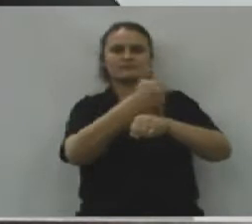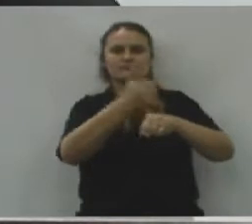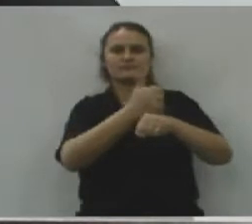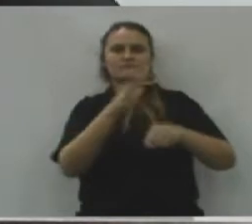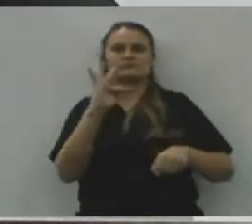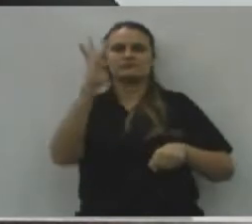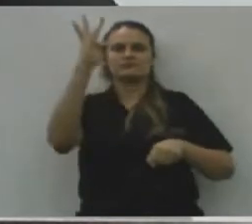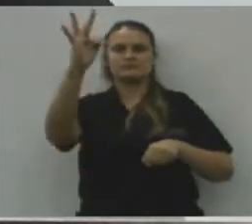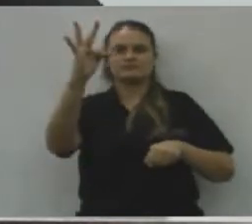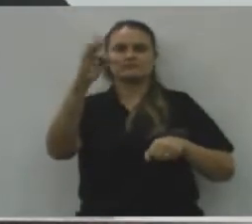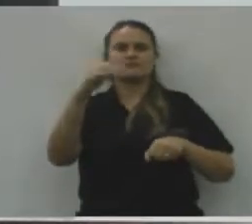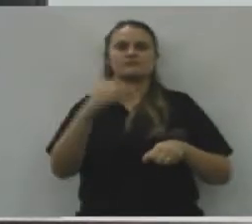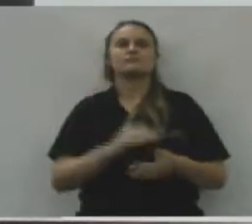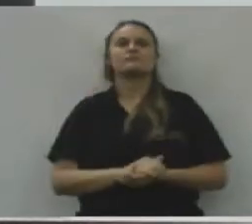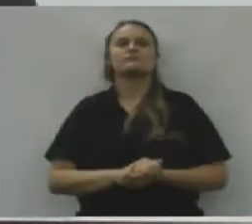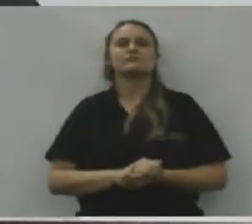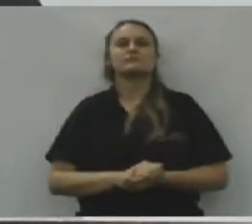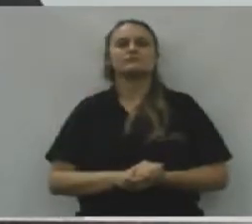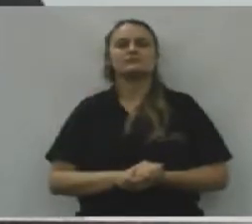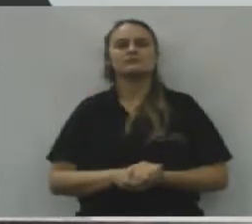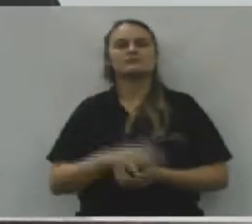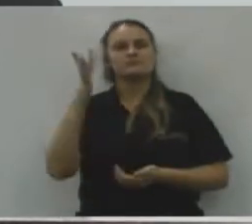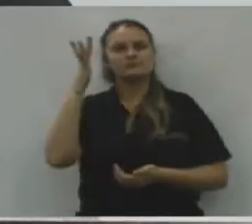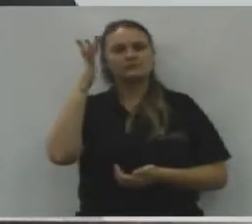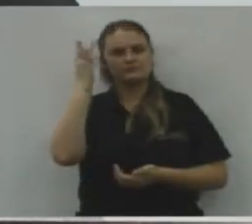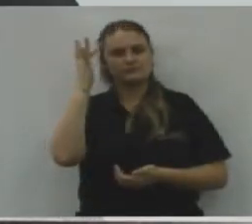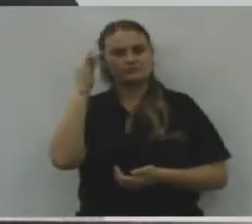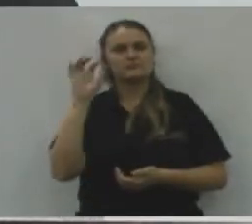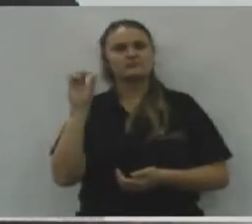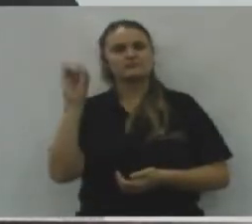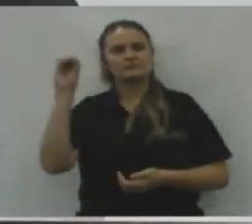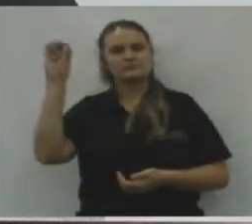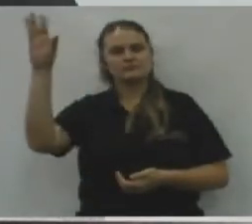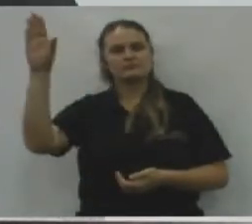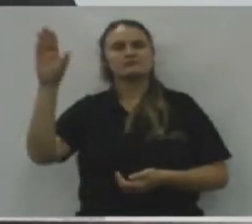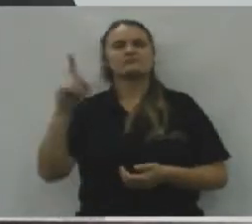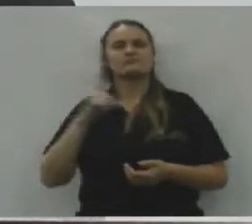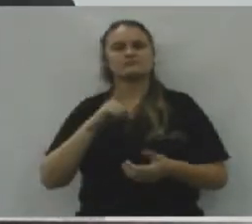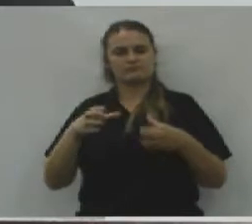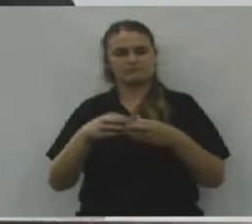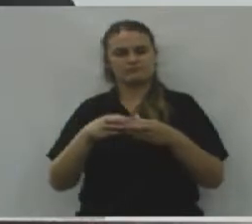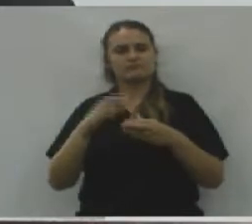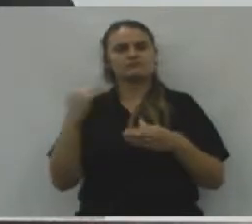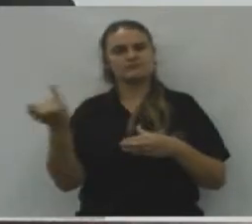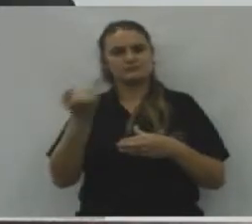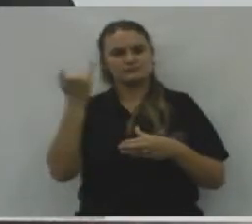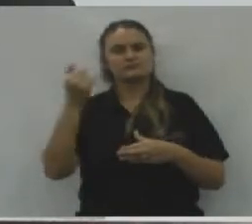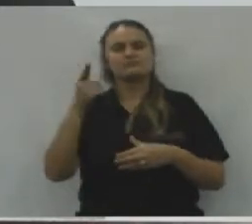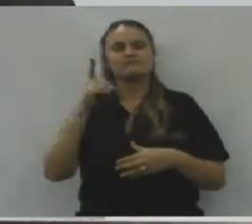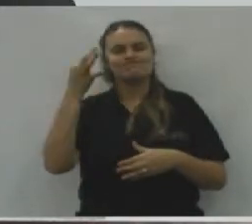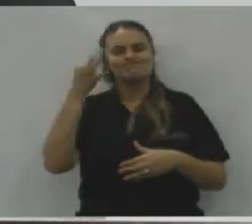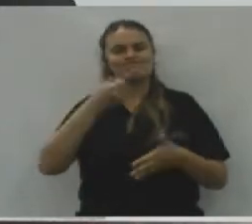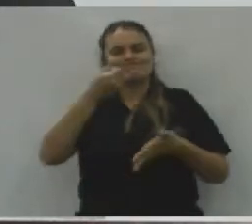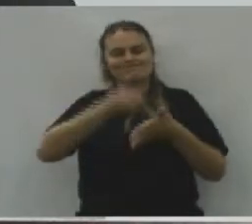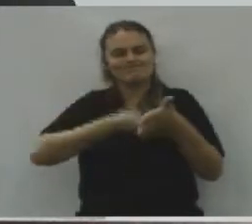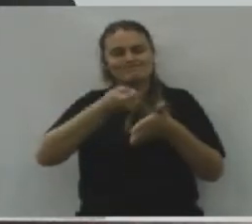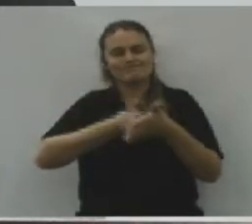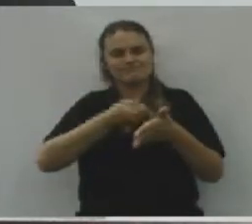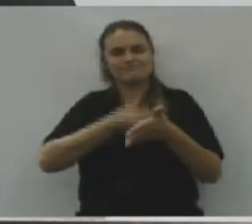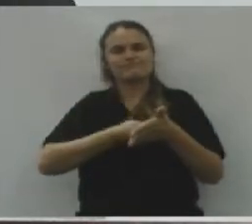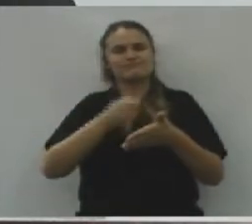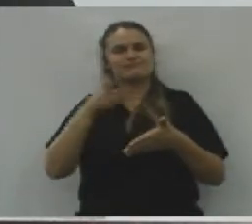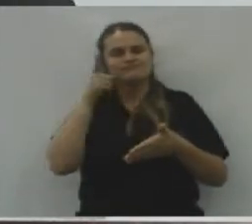dos praças da Polícia Militar e do Bombeiro. Então, amanhã estaremos lá, uma demanda bastante importante, que com certeza quem sairá ganhando